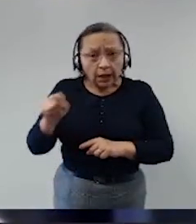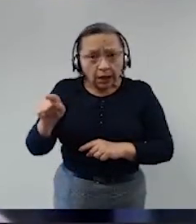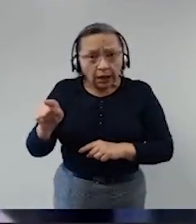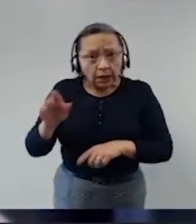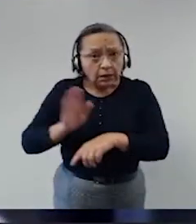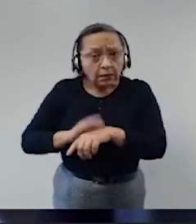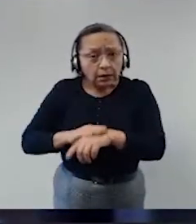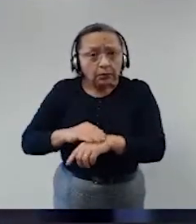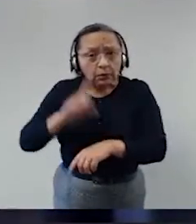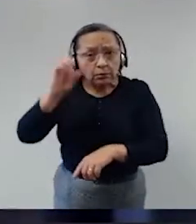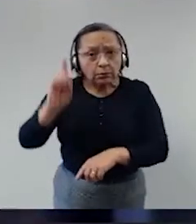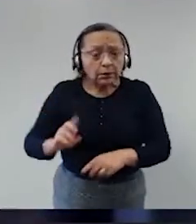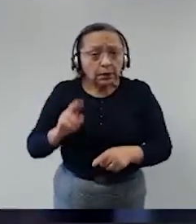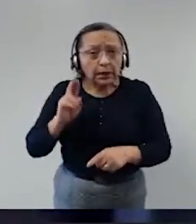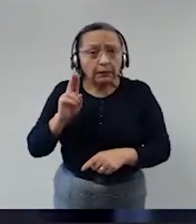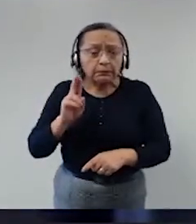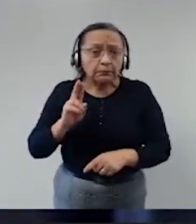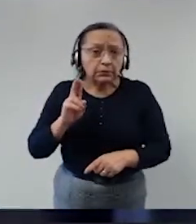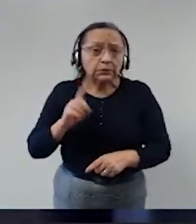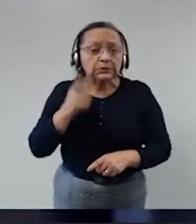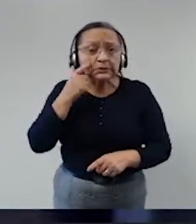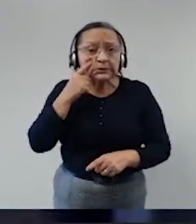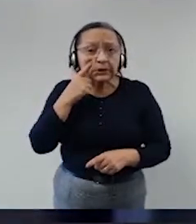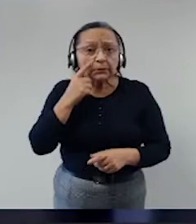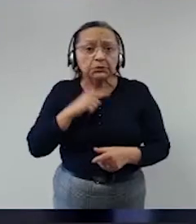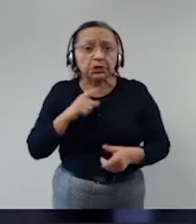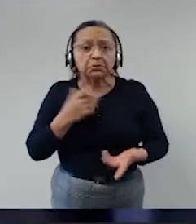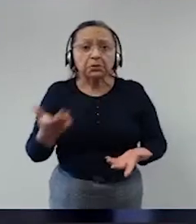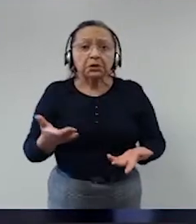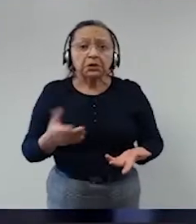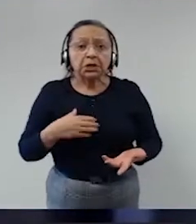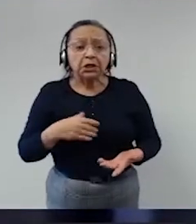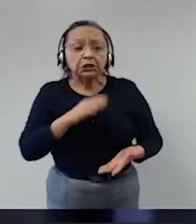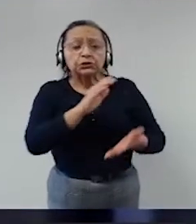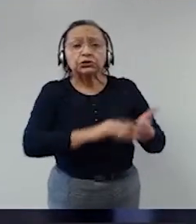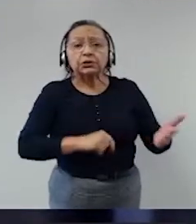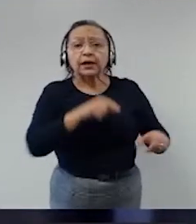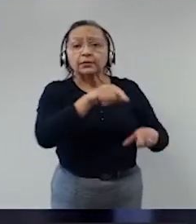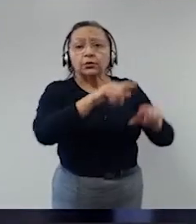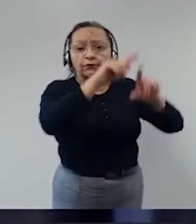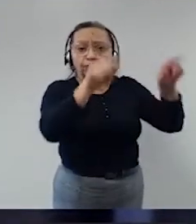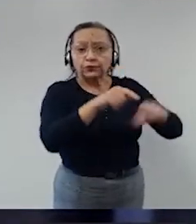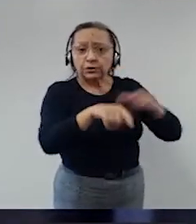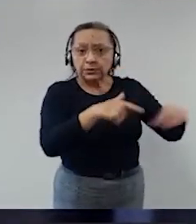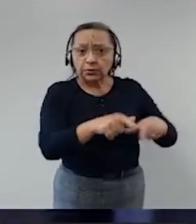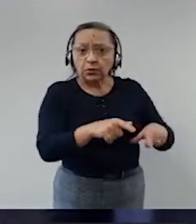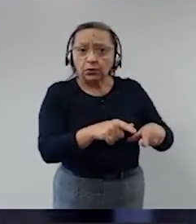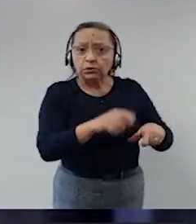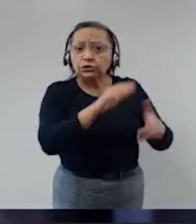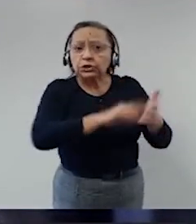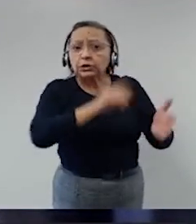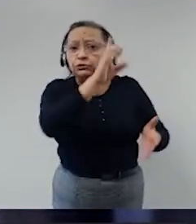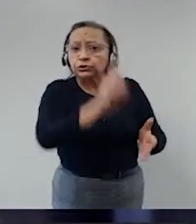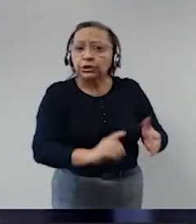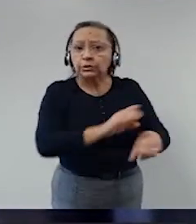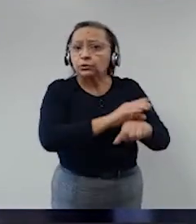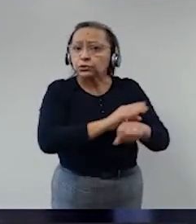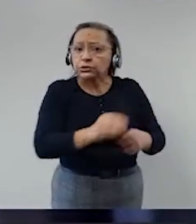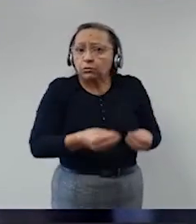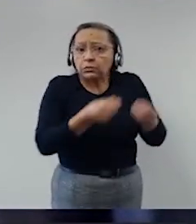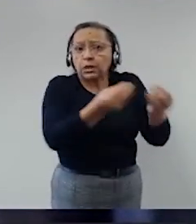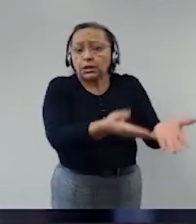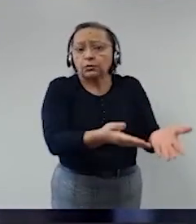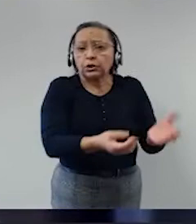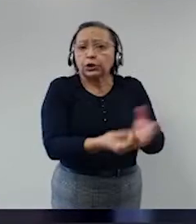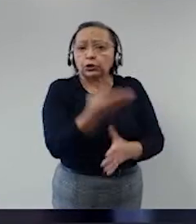aplicação se despida o trabalhador das garantias que a própria Constituição criou. para que o patamar civilizatório mínimo